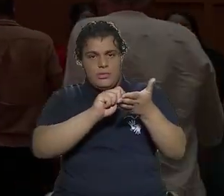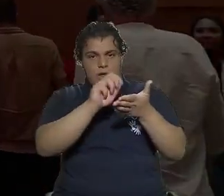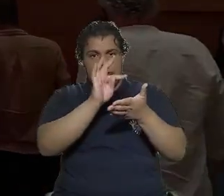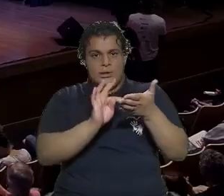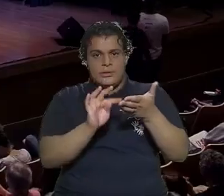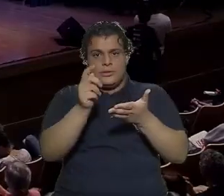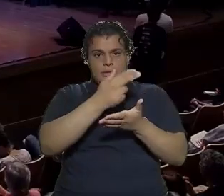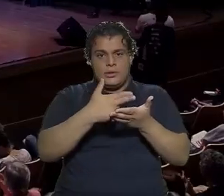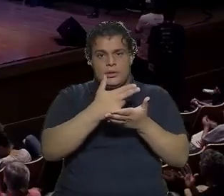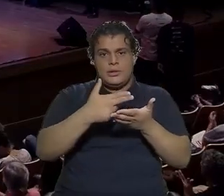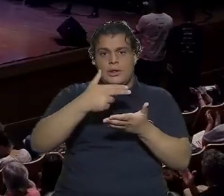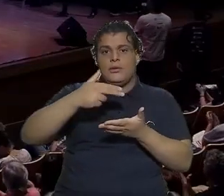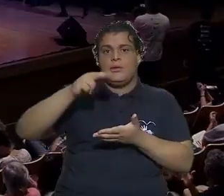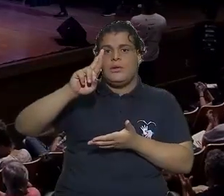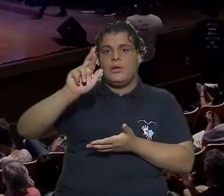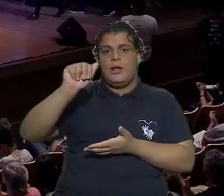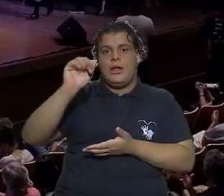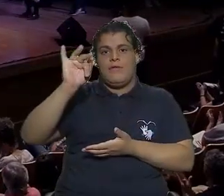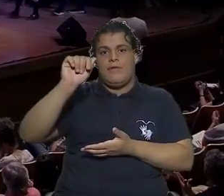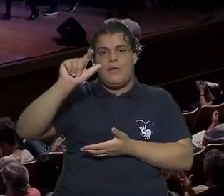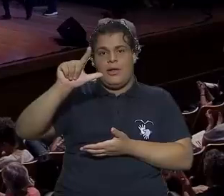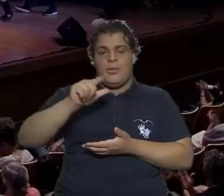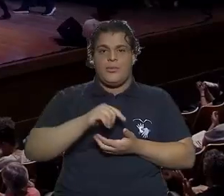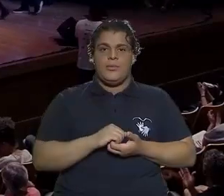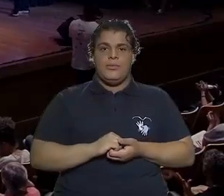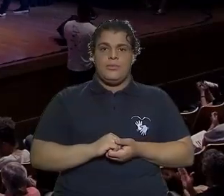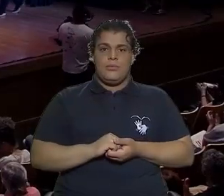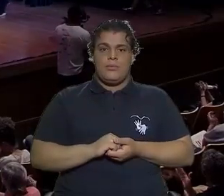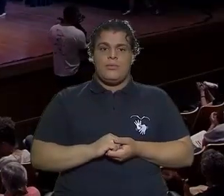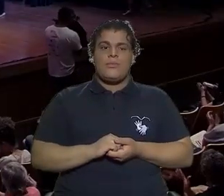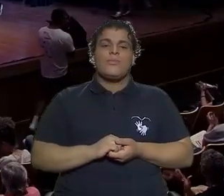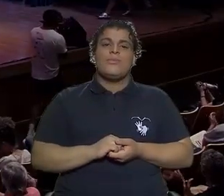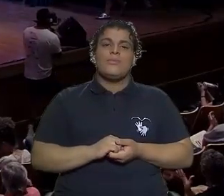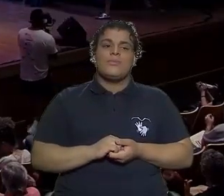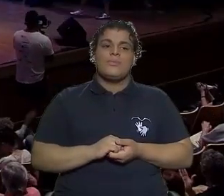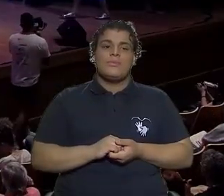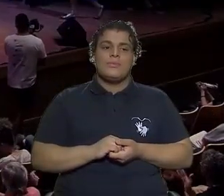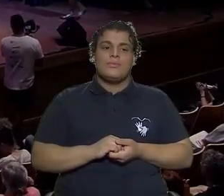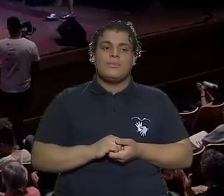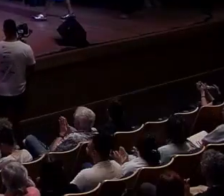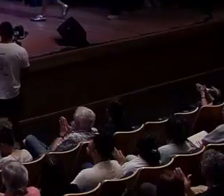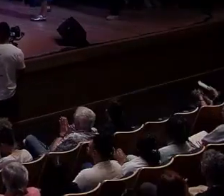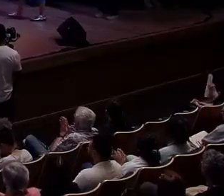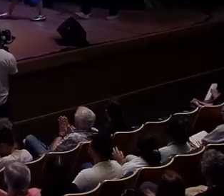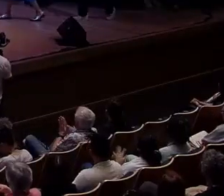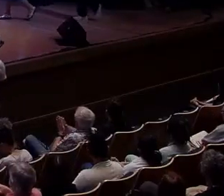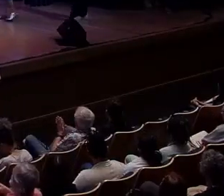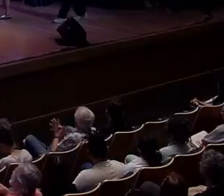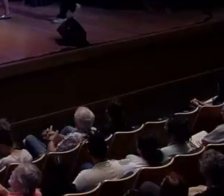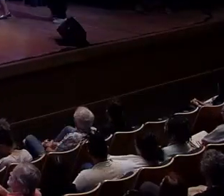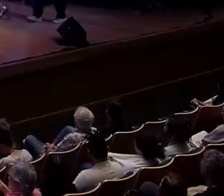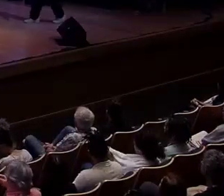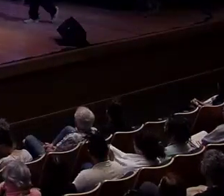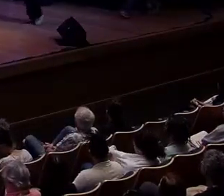13º FLI Araxá. Eles permanecem de pé para receber os vencedores. Os vencedores dos prêmios são diferentes crianças e